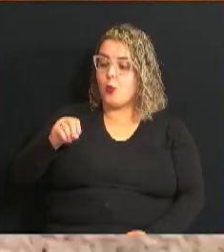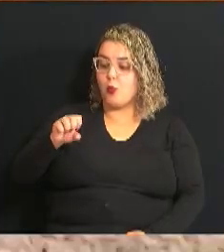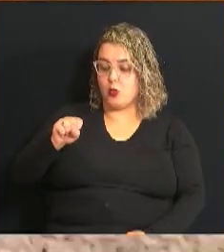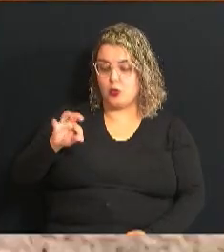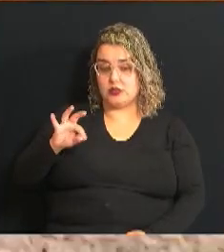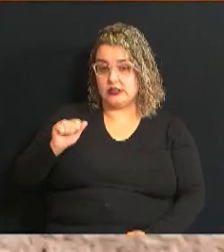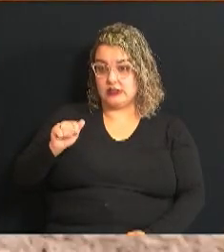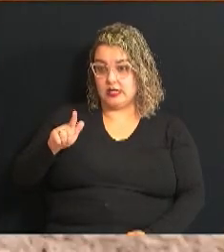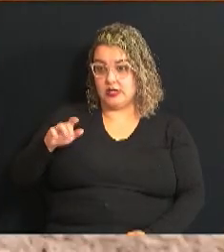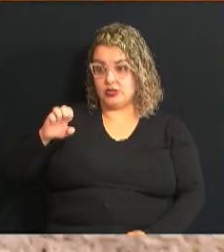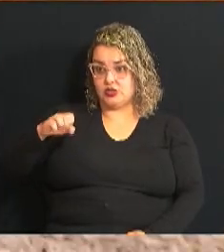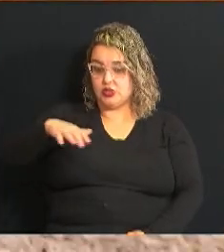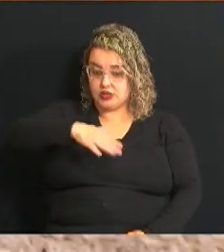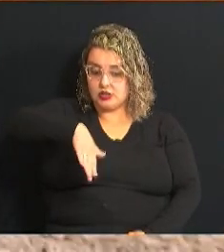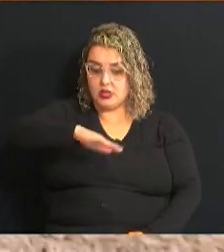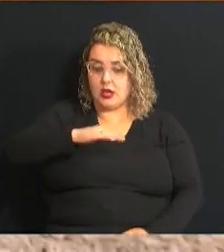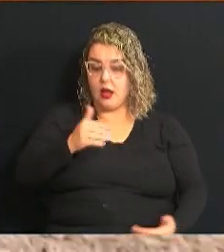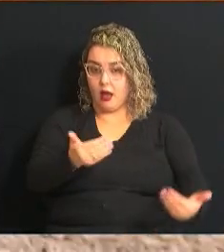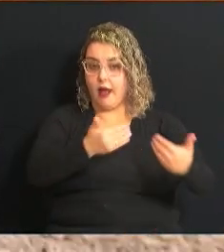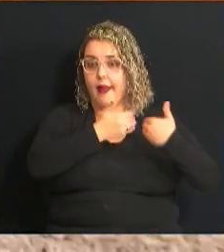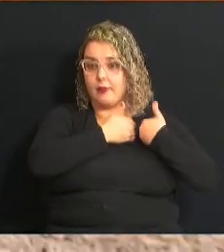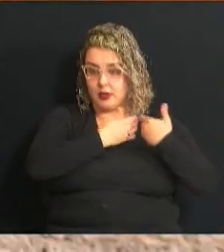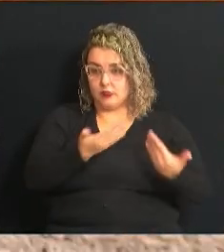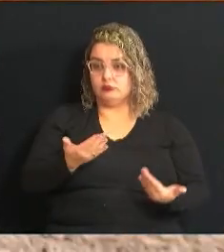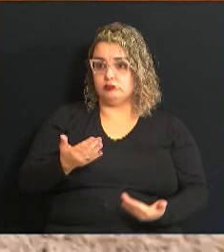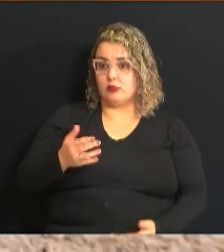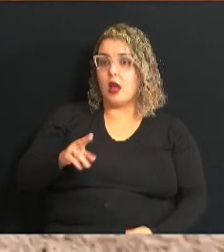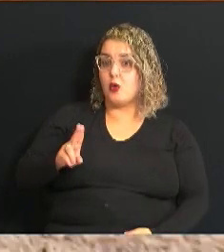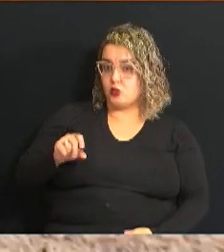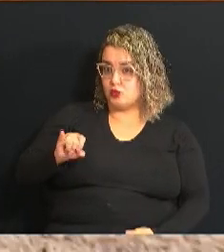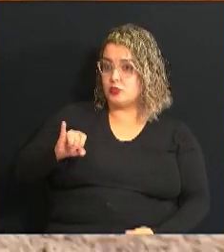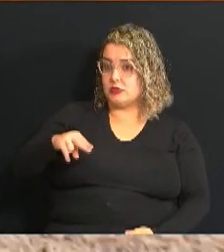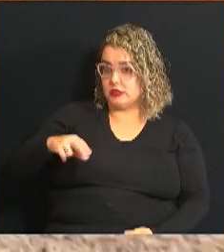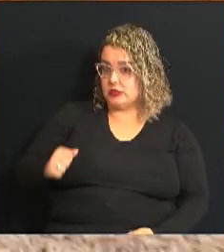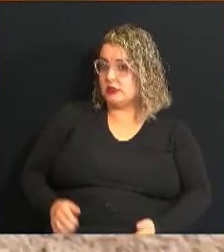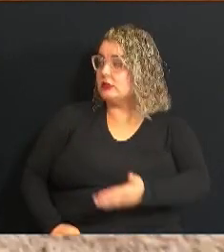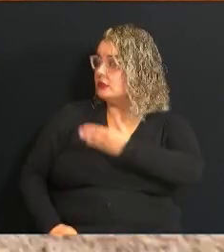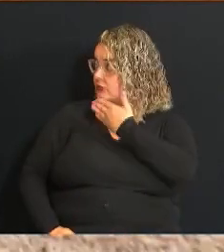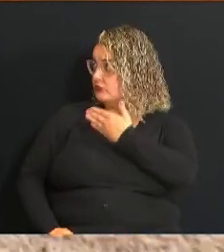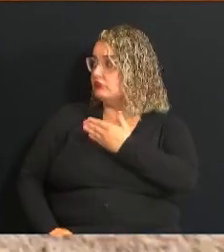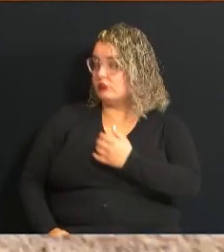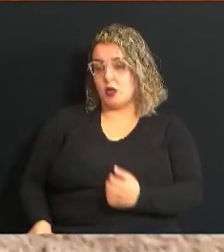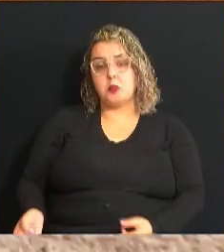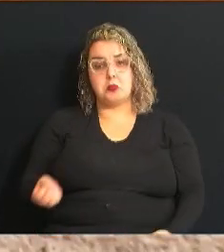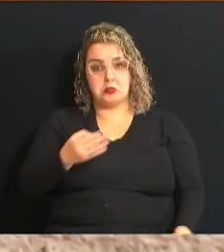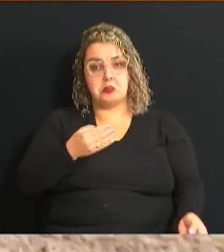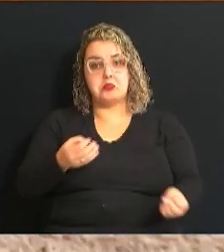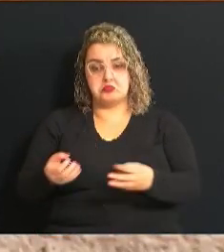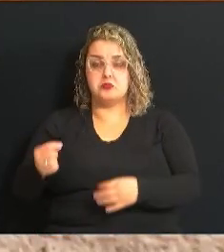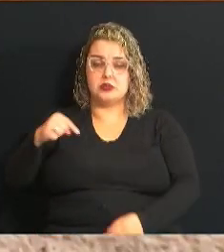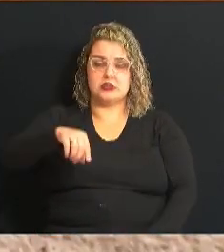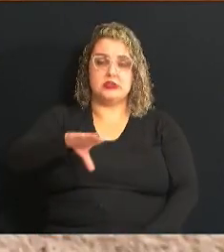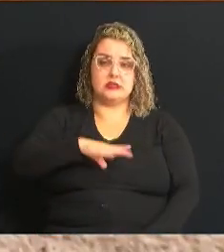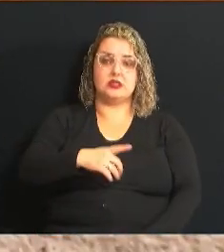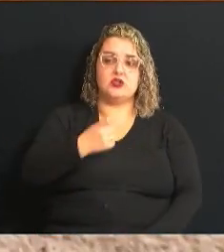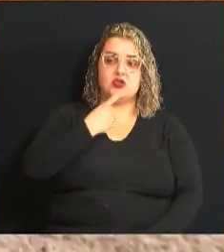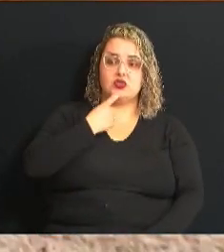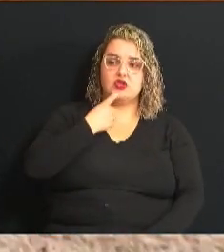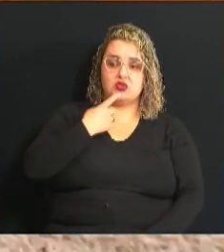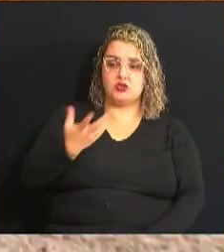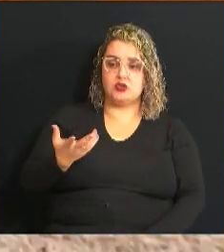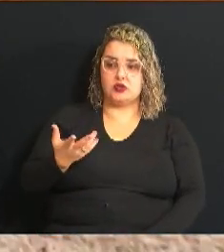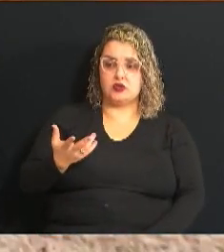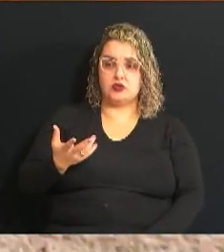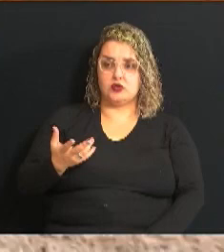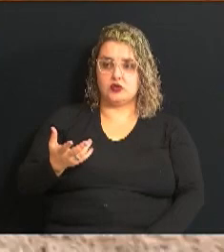Amarais. A usina verde de compostagem é uma iniciativa inovadora implementada aqui no município de Campinas. Trata-se de um